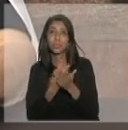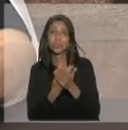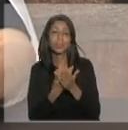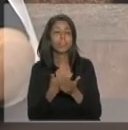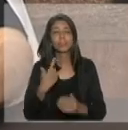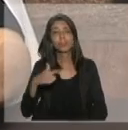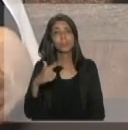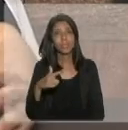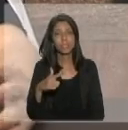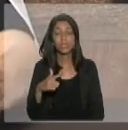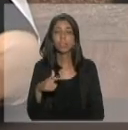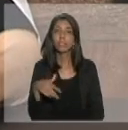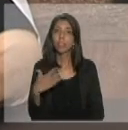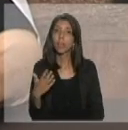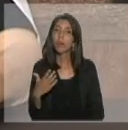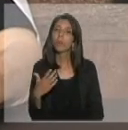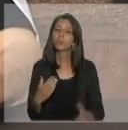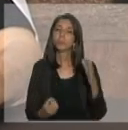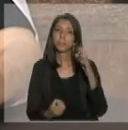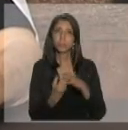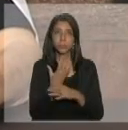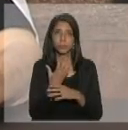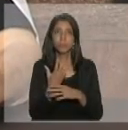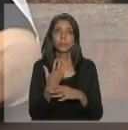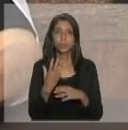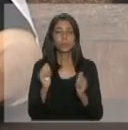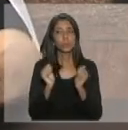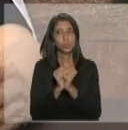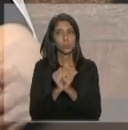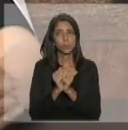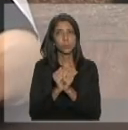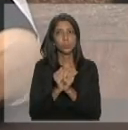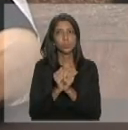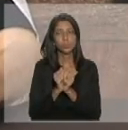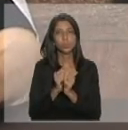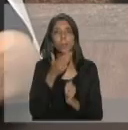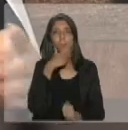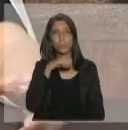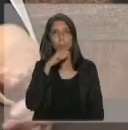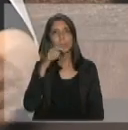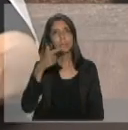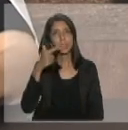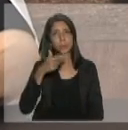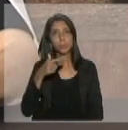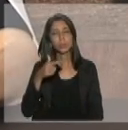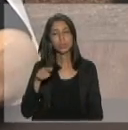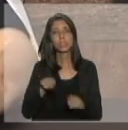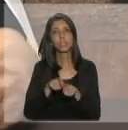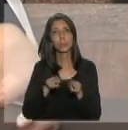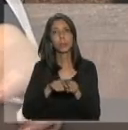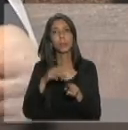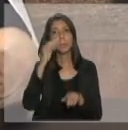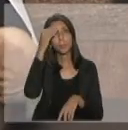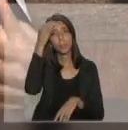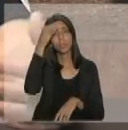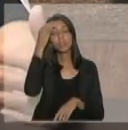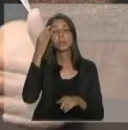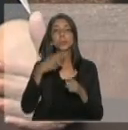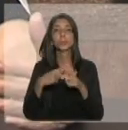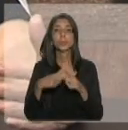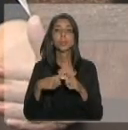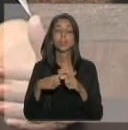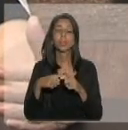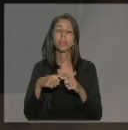para ir melhor. Então, foi quando eu fundei, com a ajuda do meu padrasto e da dona Sara Kubitschek, que foi madrinha,